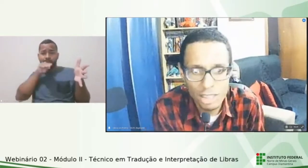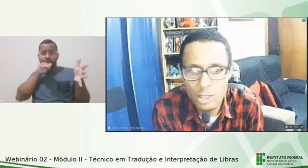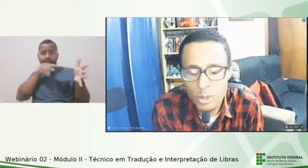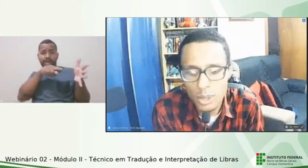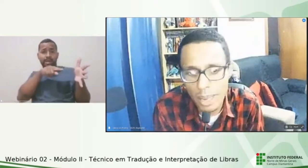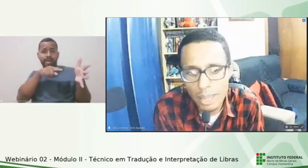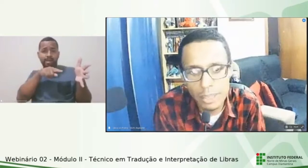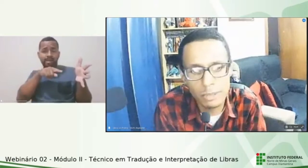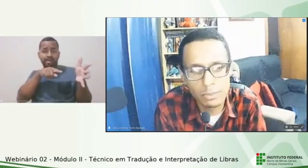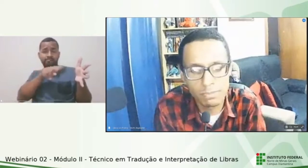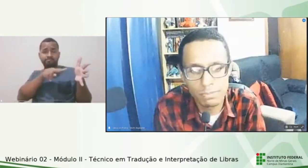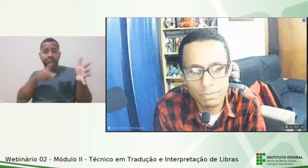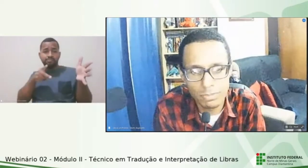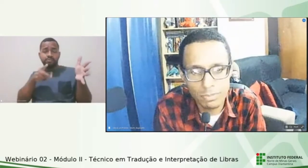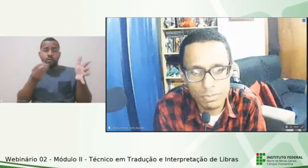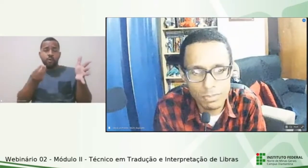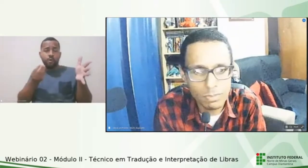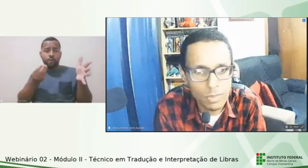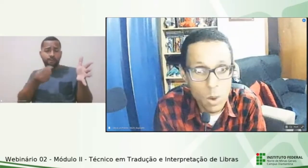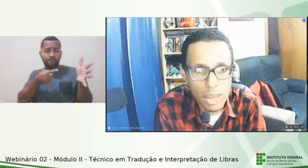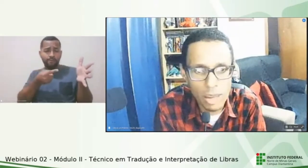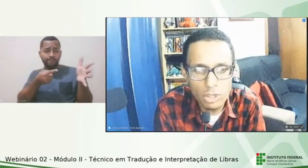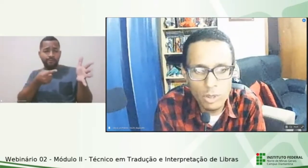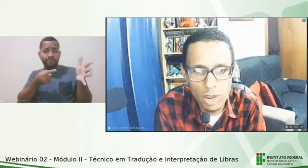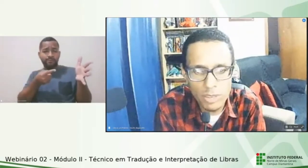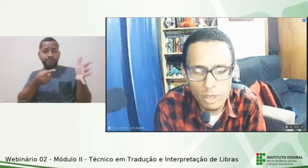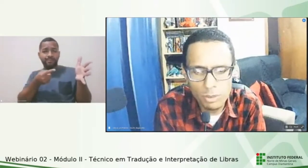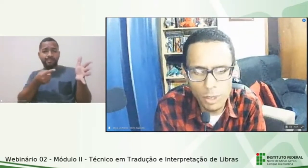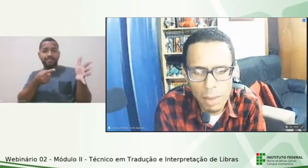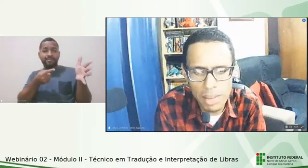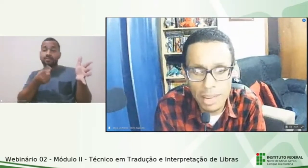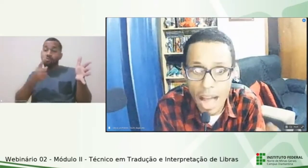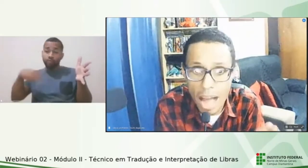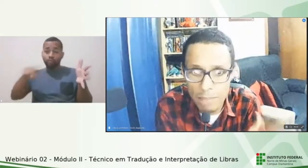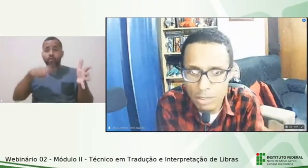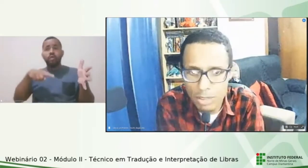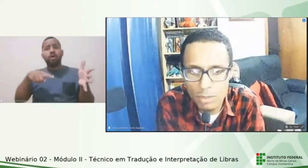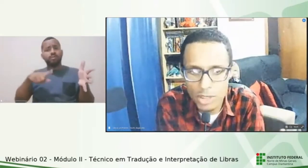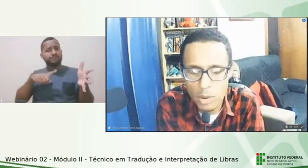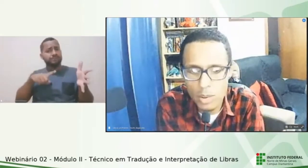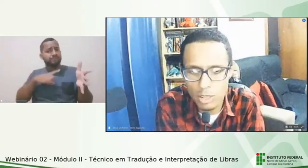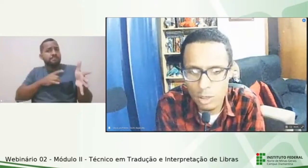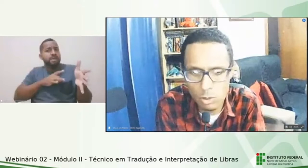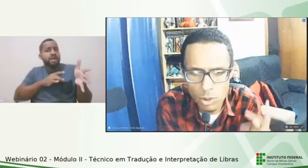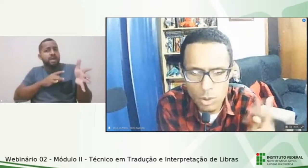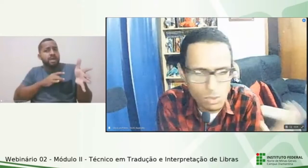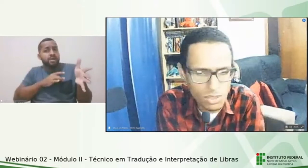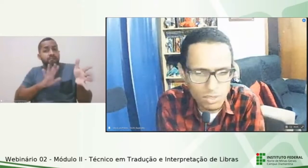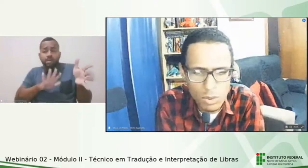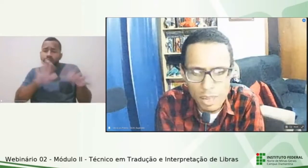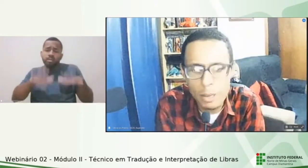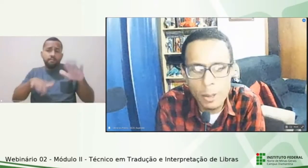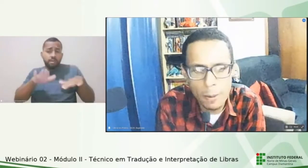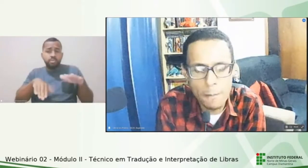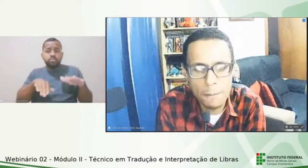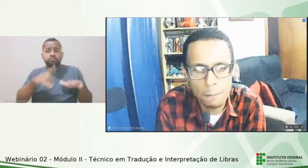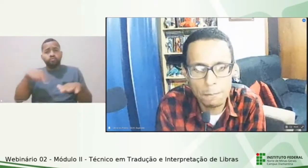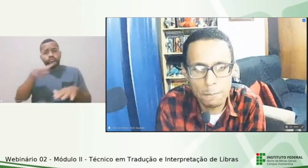essa tradução direta. Qualquer um de nós vai ter um frio na barriga, a menos que você conheça o surdo, convive com